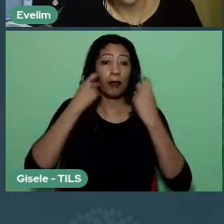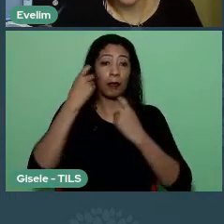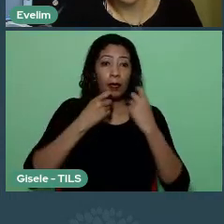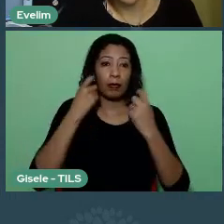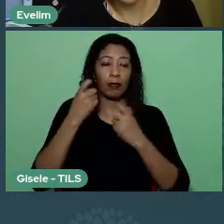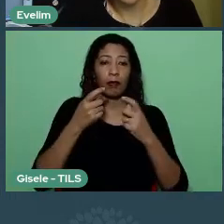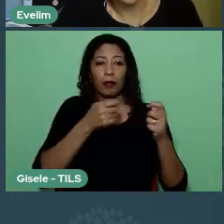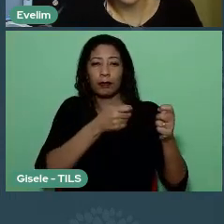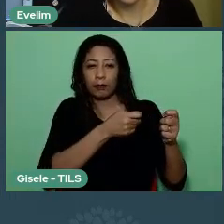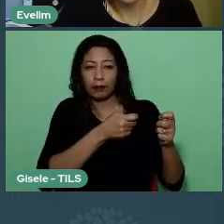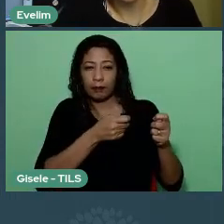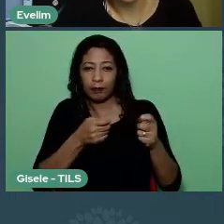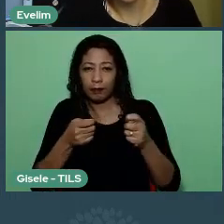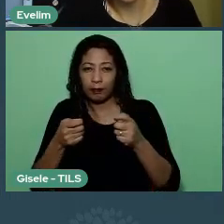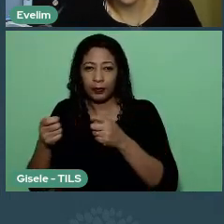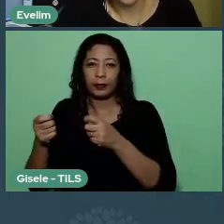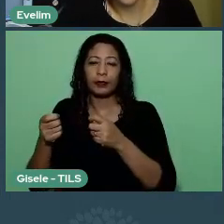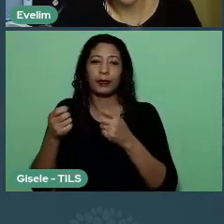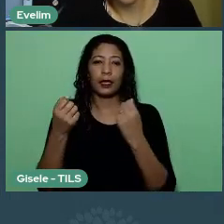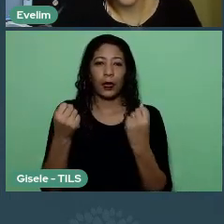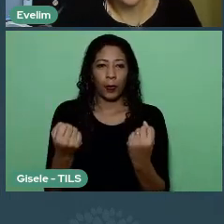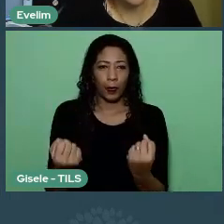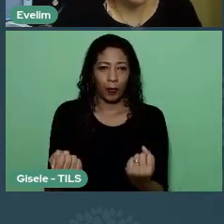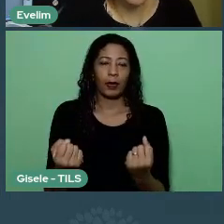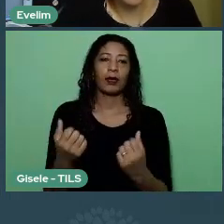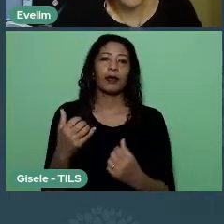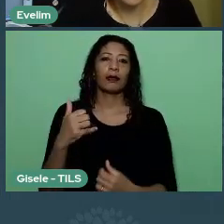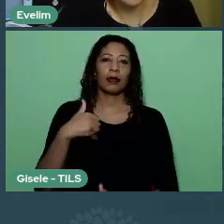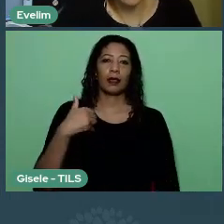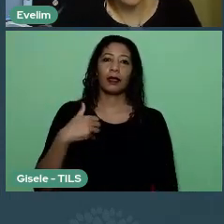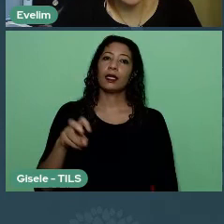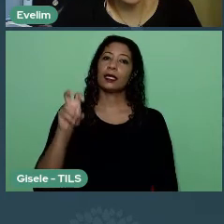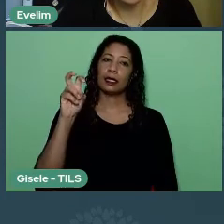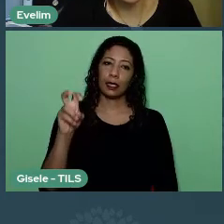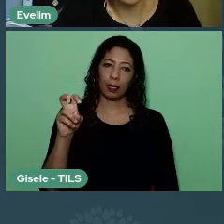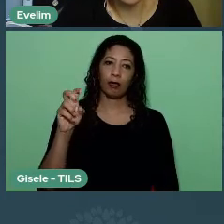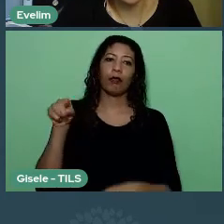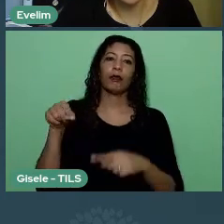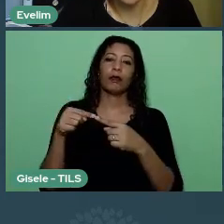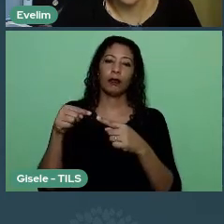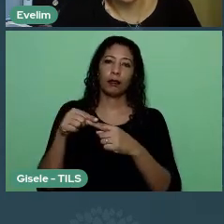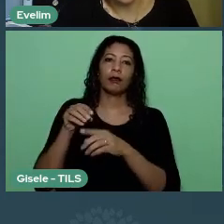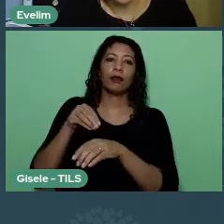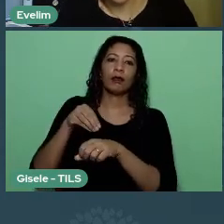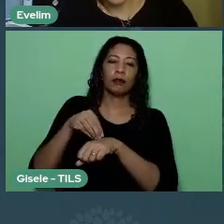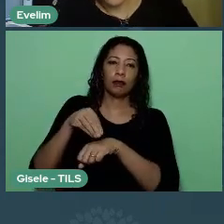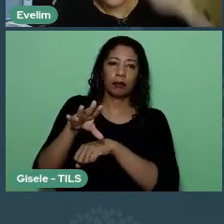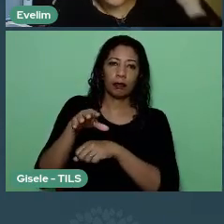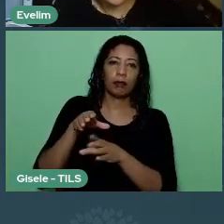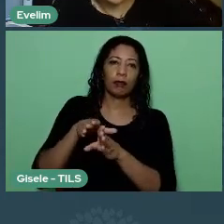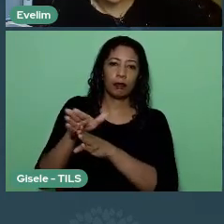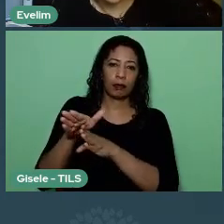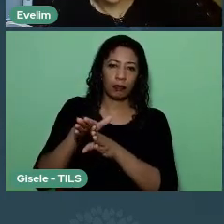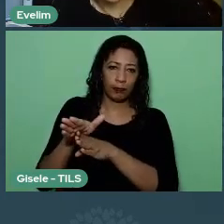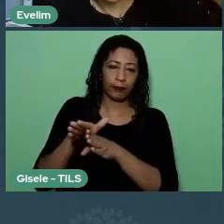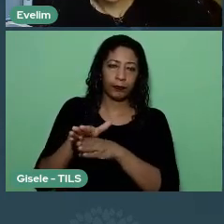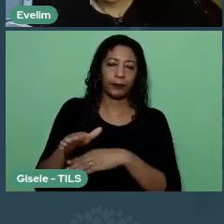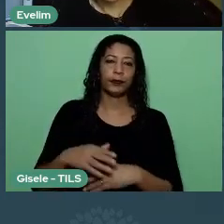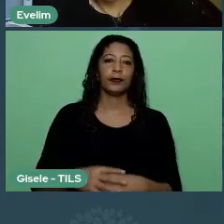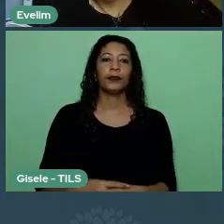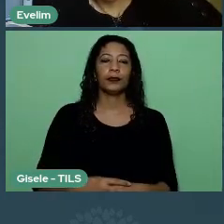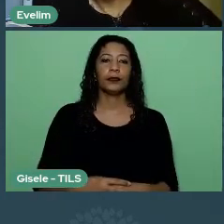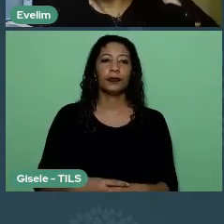do tratamento a partir de 5 anos. Isso faz parte da recomendação da American College,